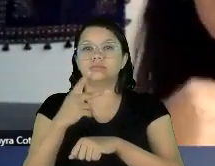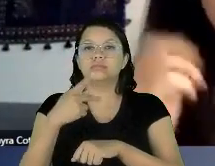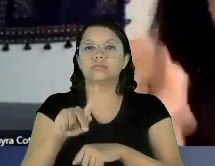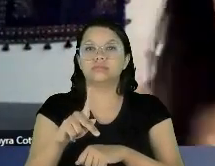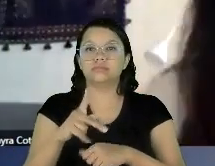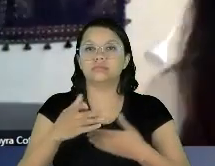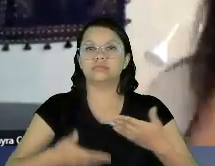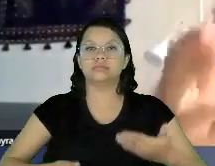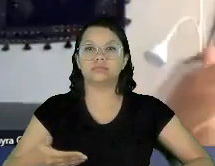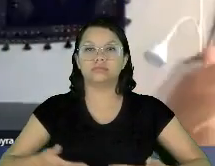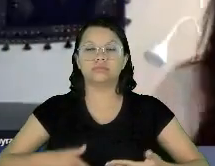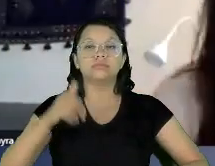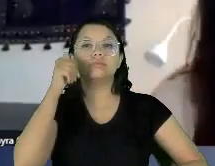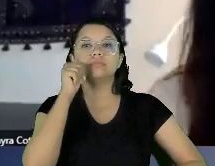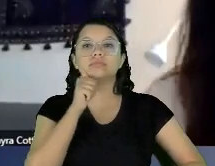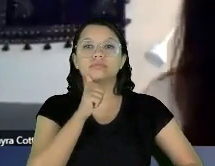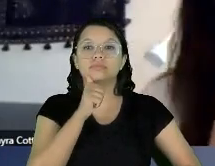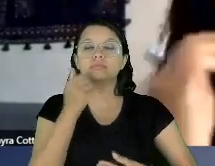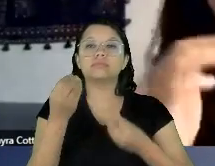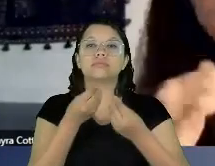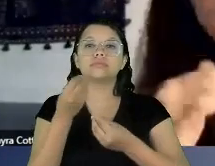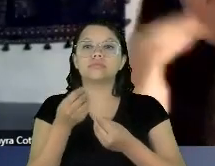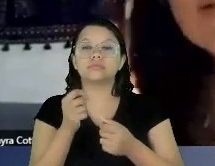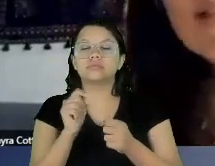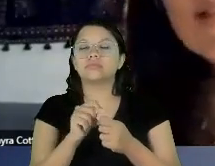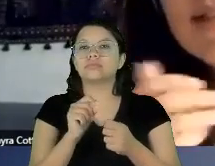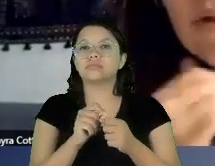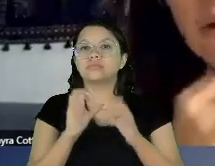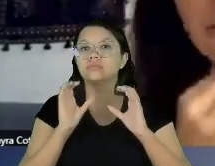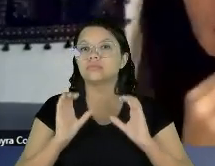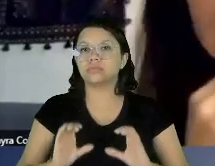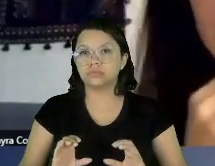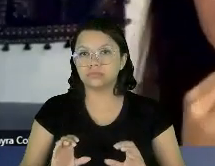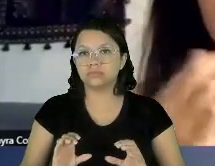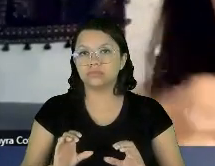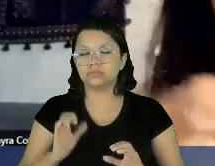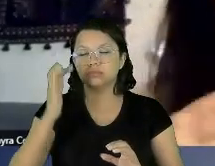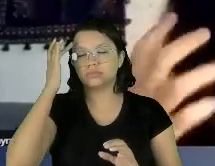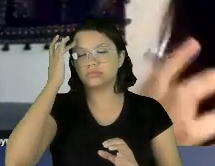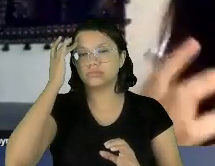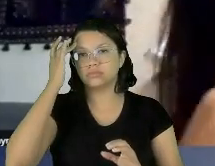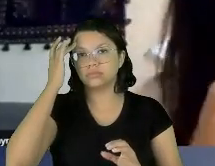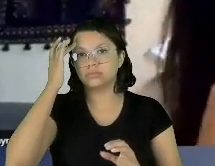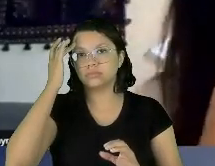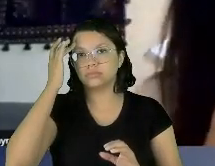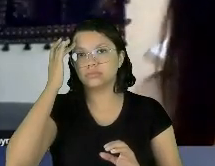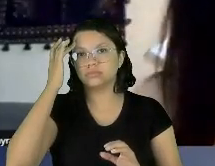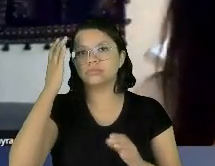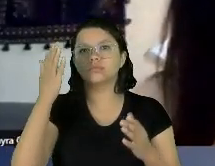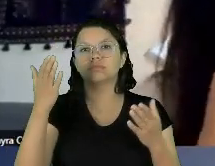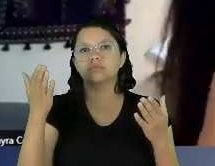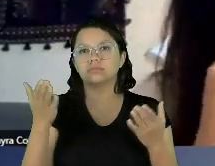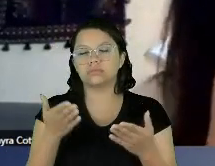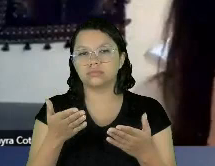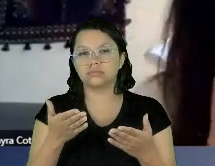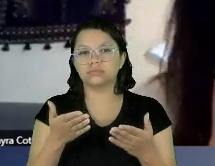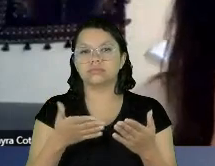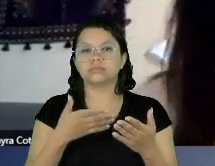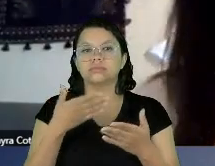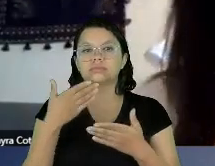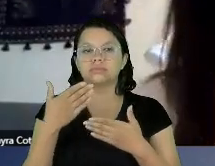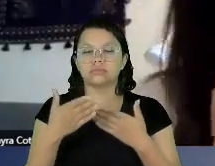você trata as suas funcionárias, na forma como você se conduz, né? Então, eu acho que